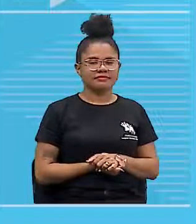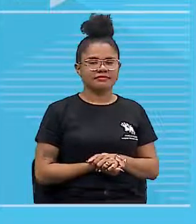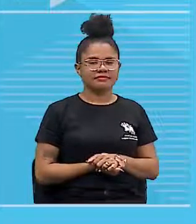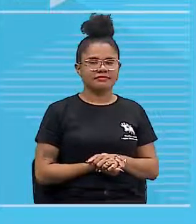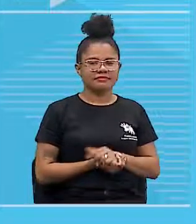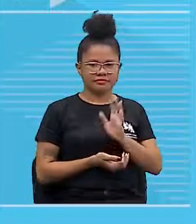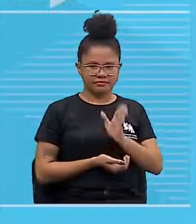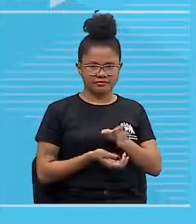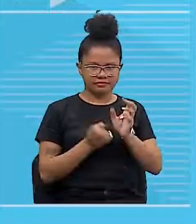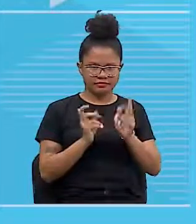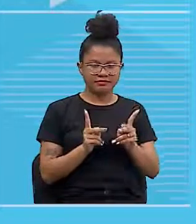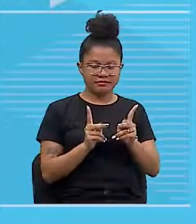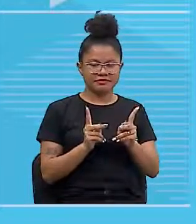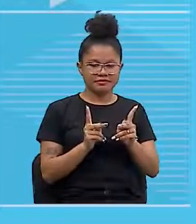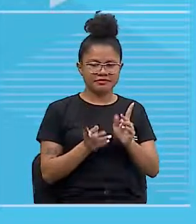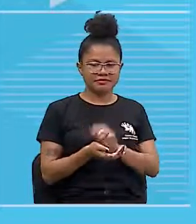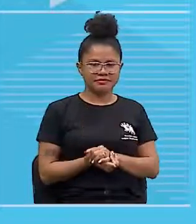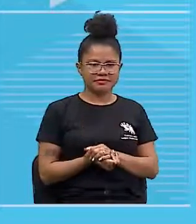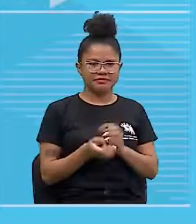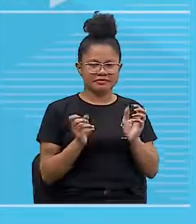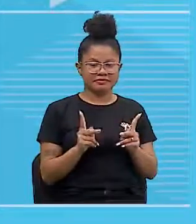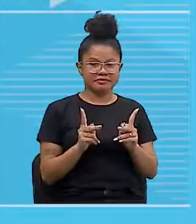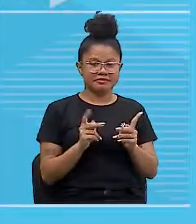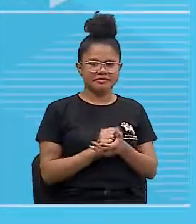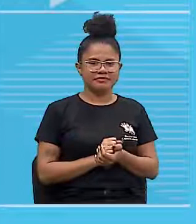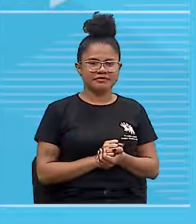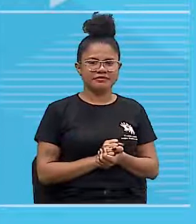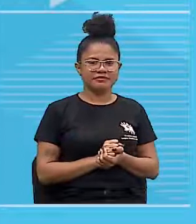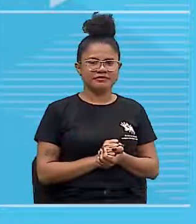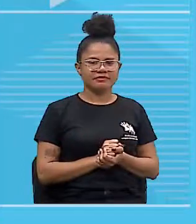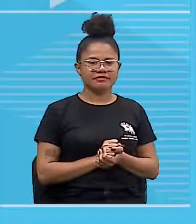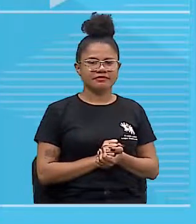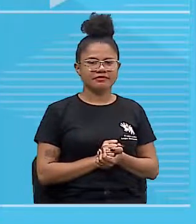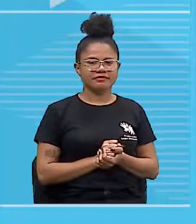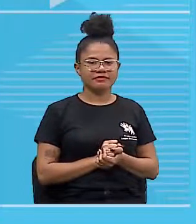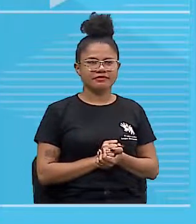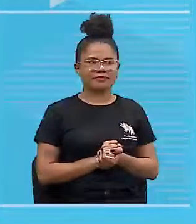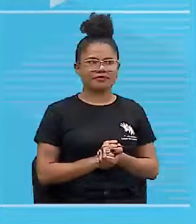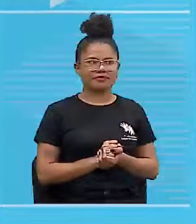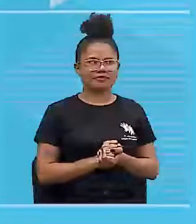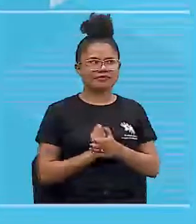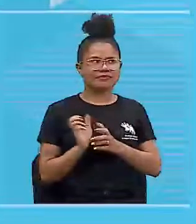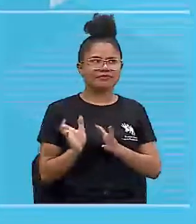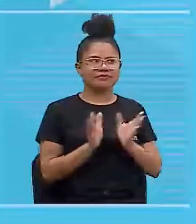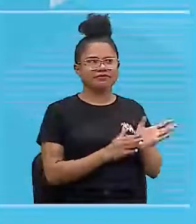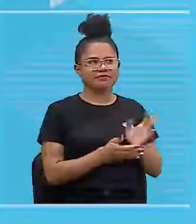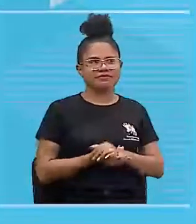tirou print né salvou tudo bonitinho tudo lindo vamos para outra hein filhos